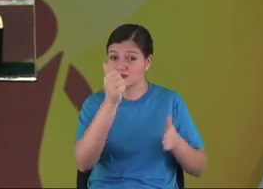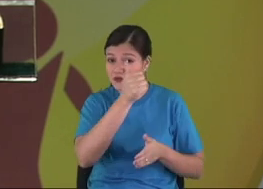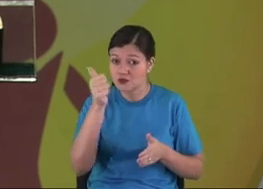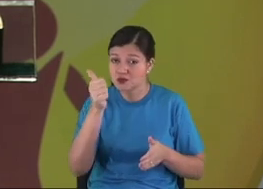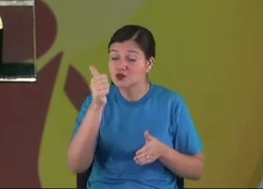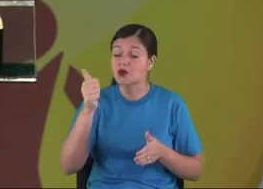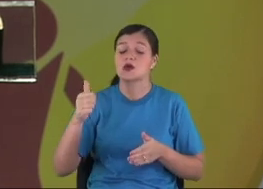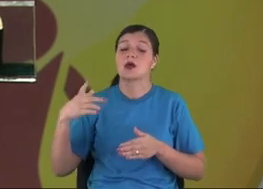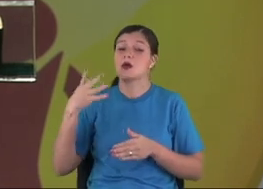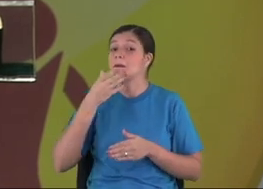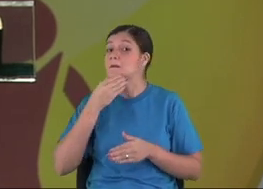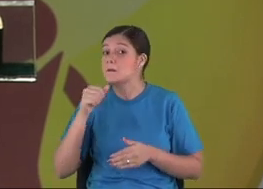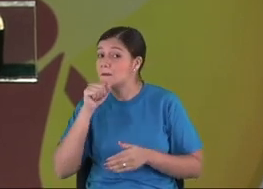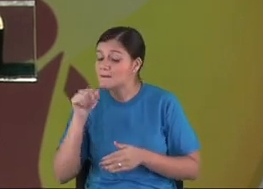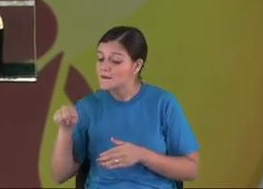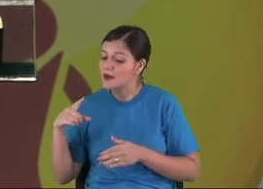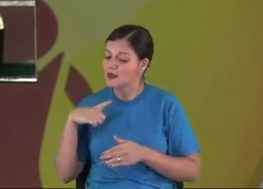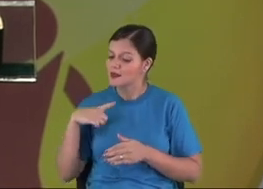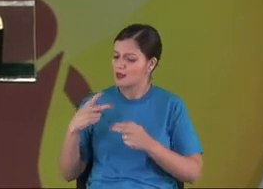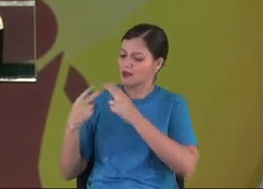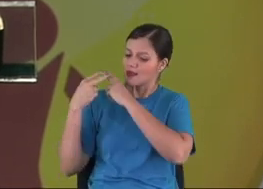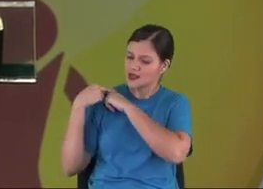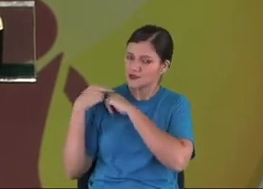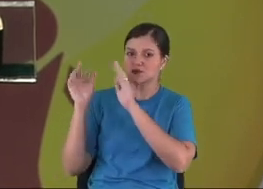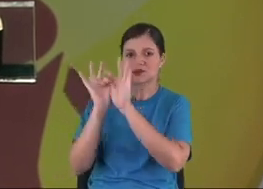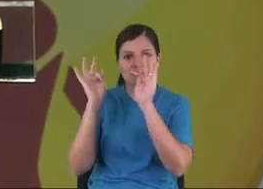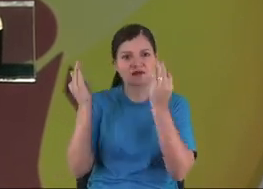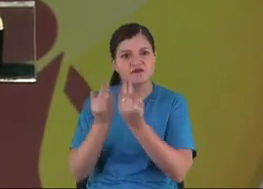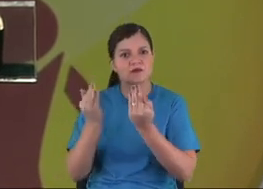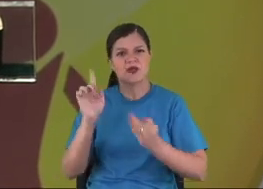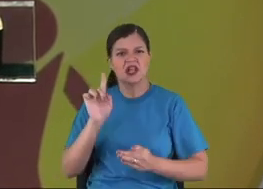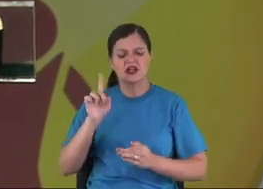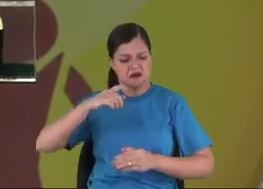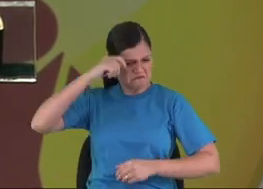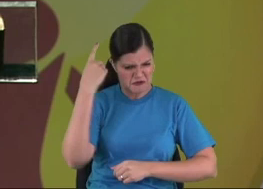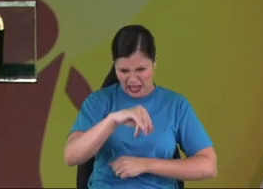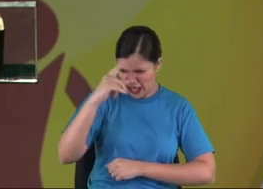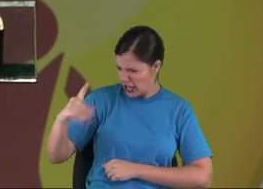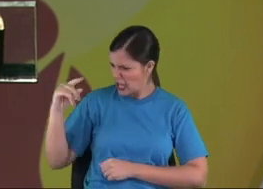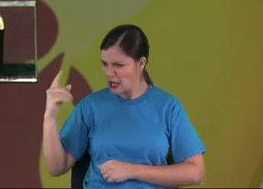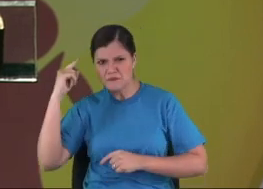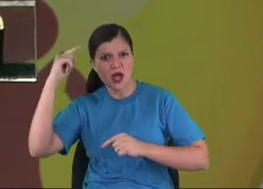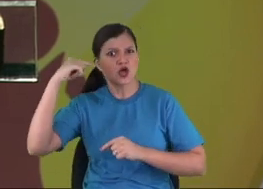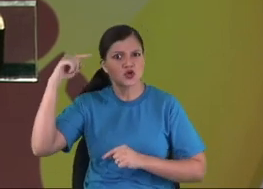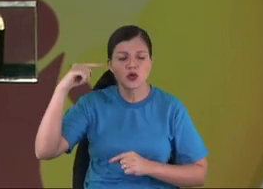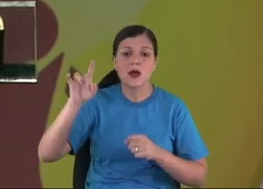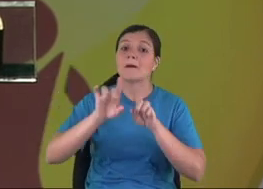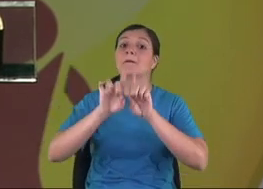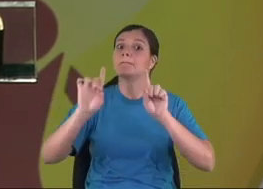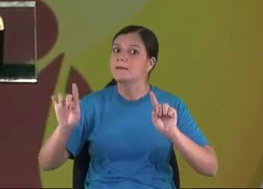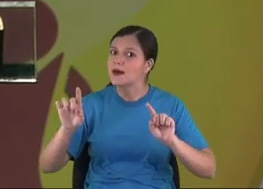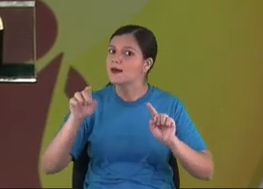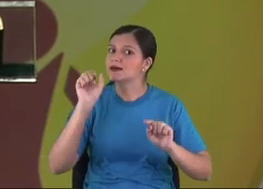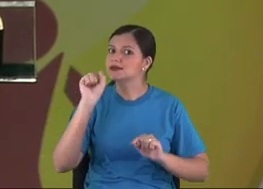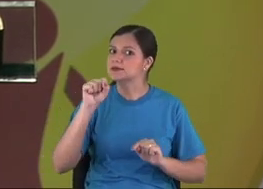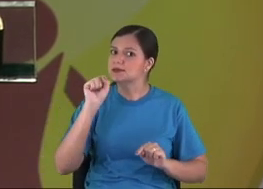família. Não como tirano, não como ditador, não como doido, mas como